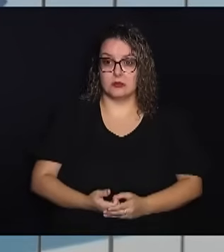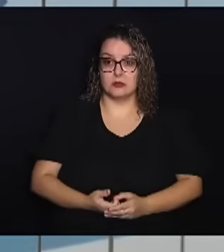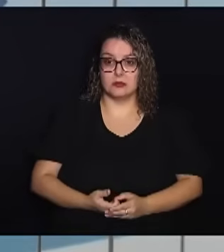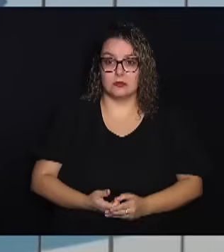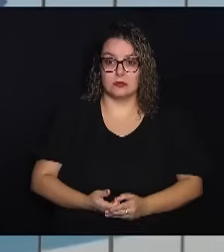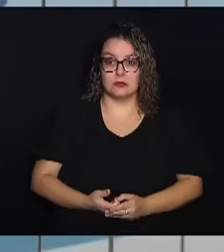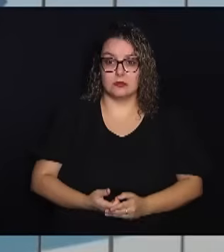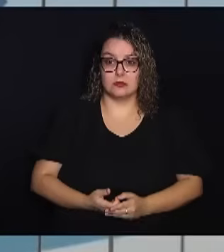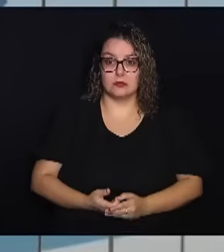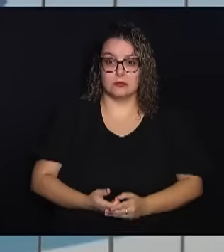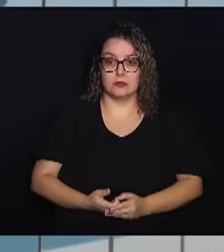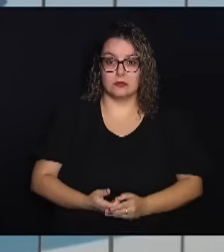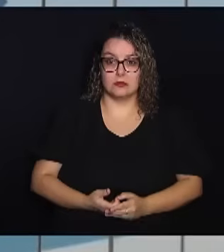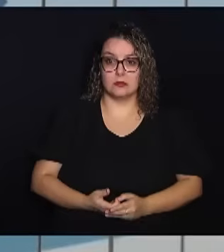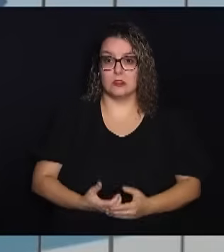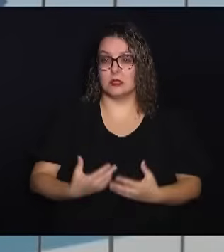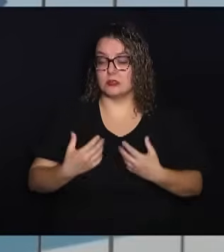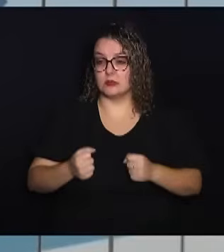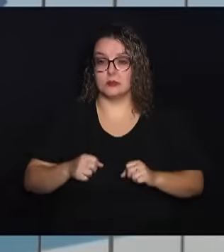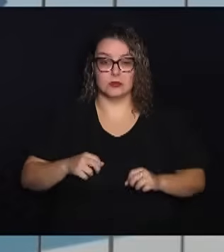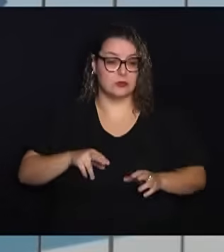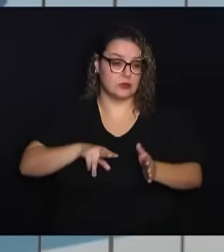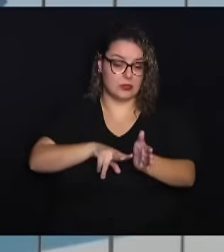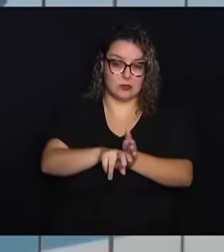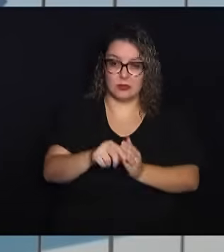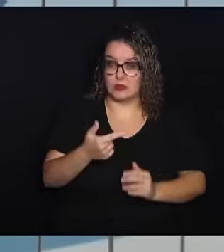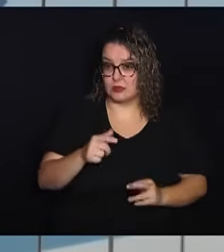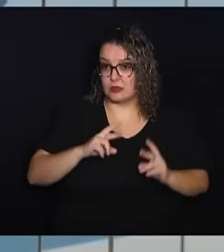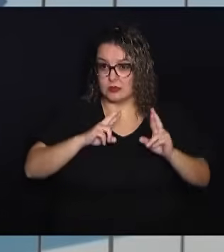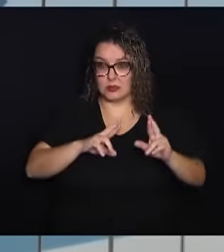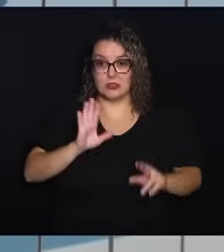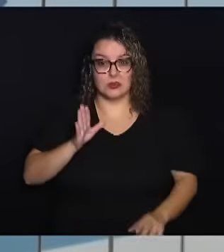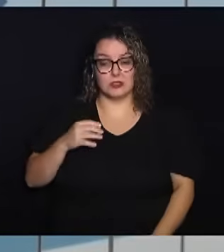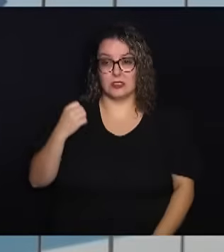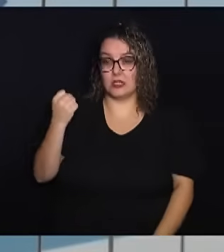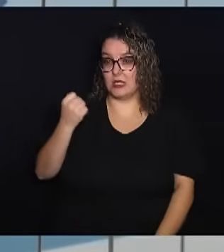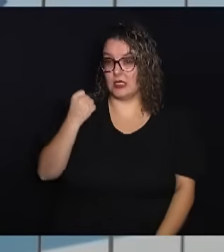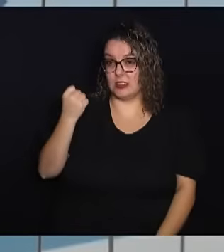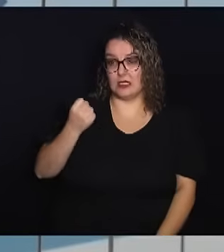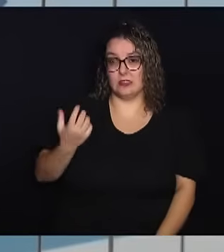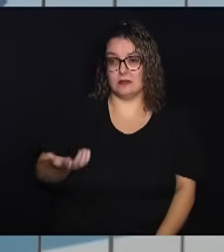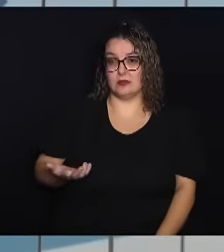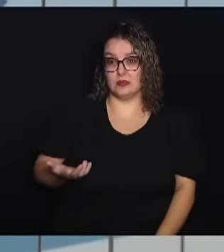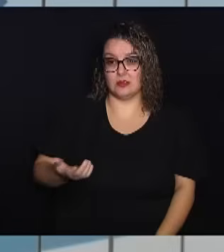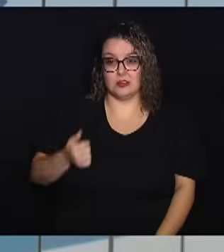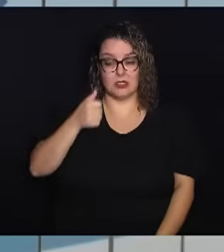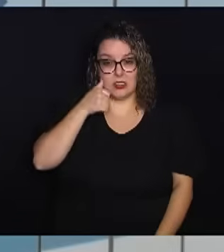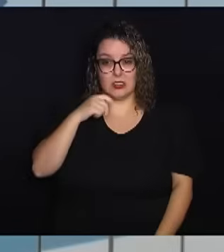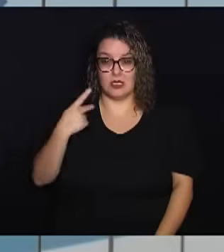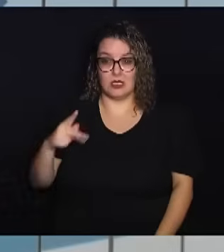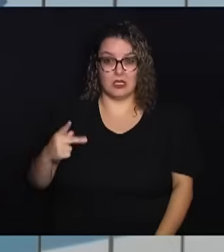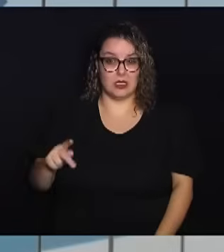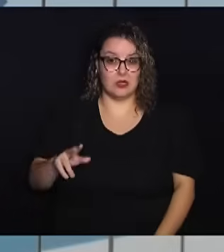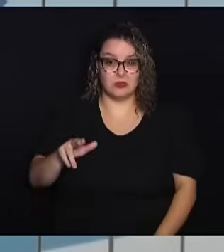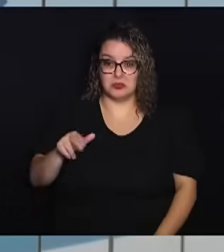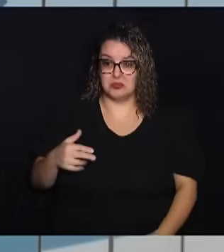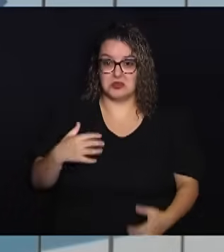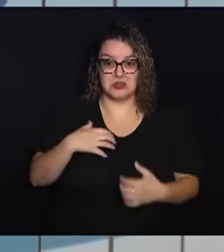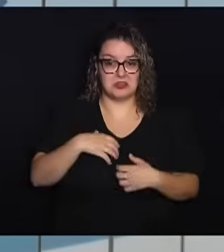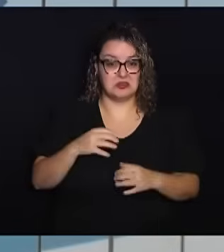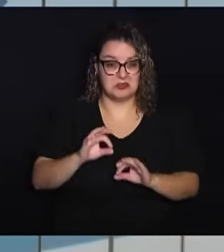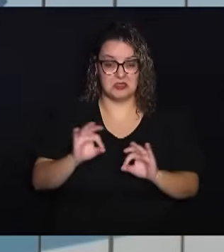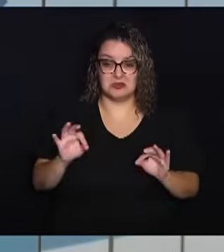receber diagnóstico de não ter esperança, que já estava em situação grave e ela não teve nunca nenhum sintoma